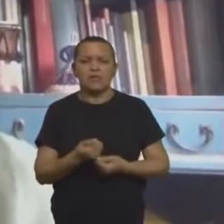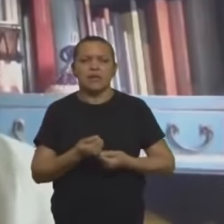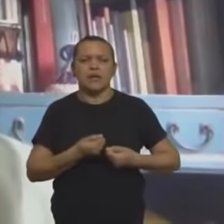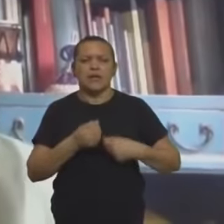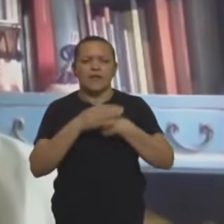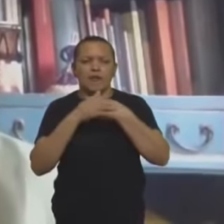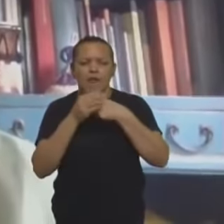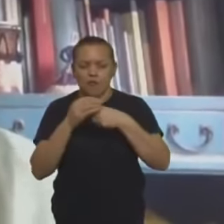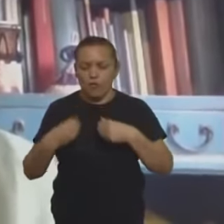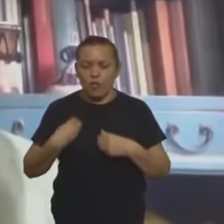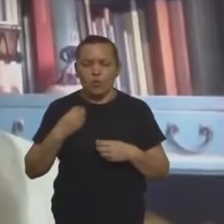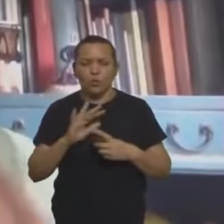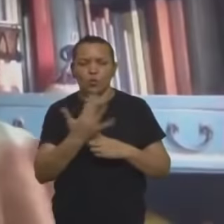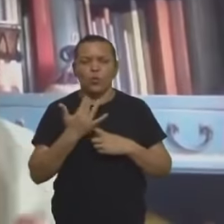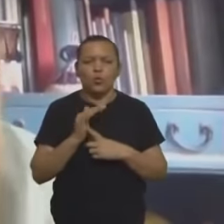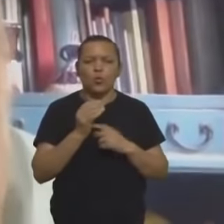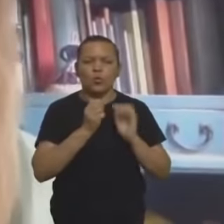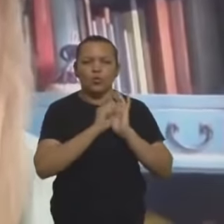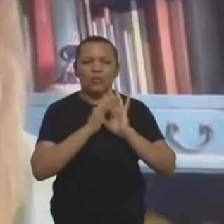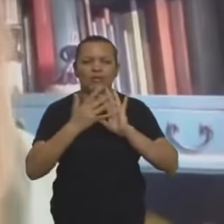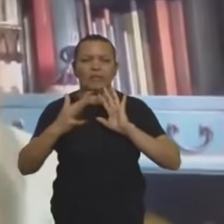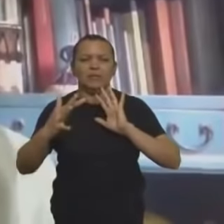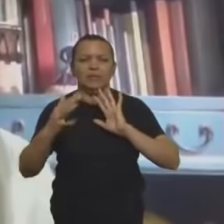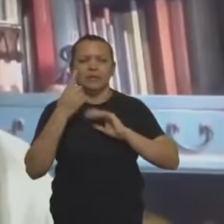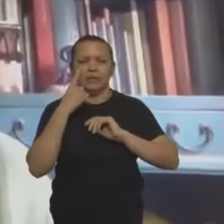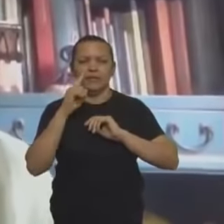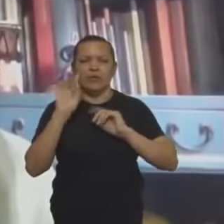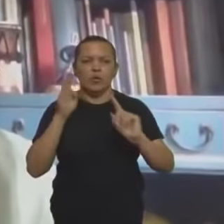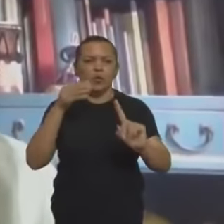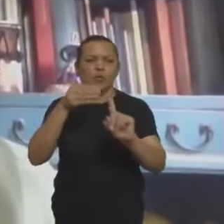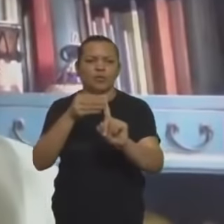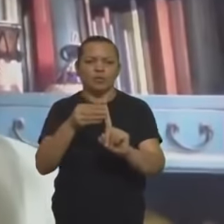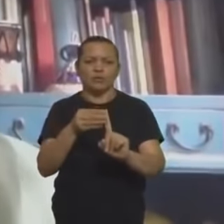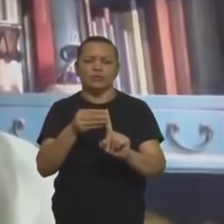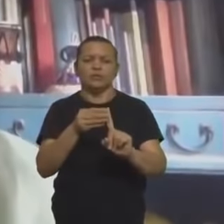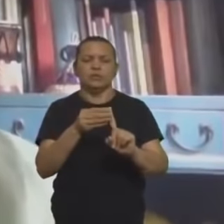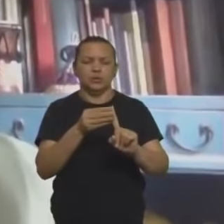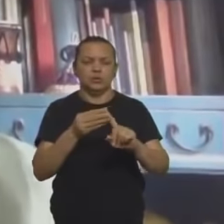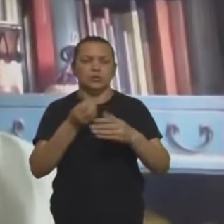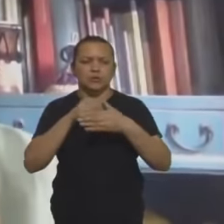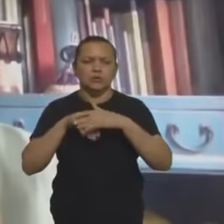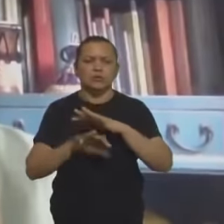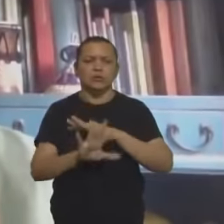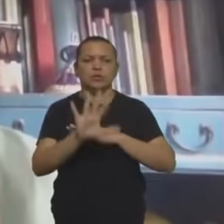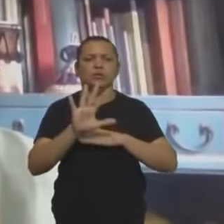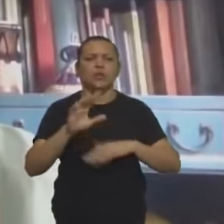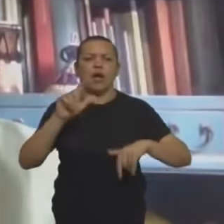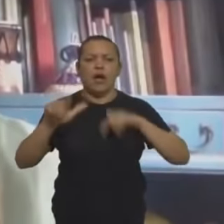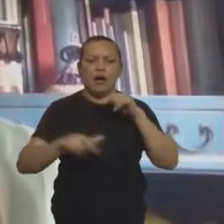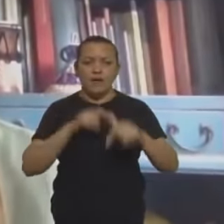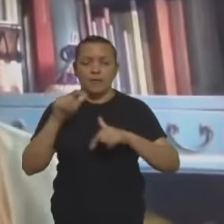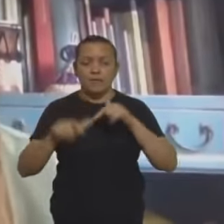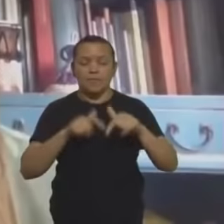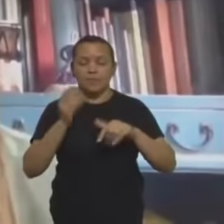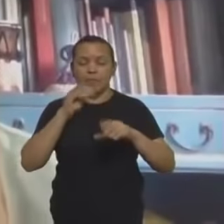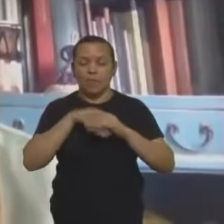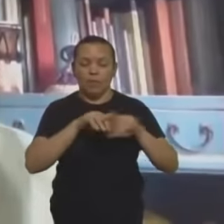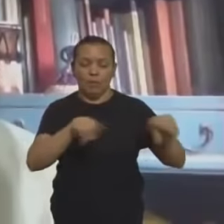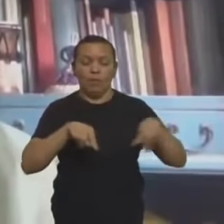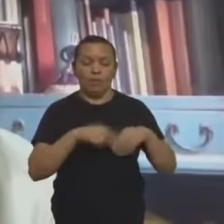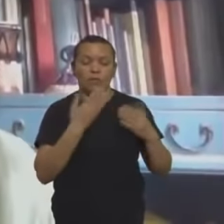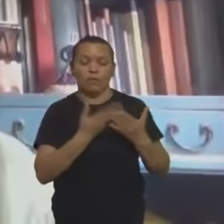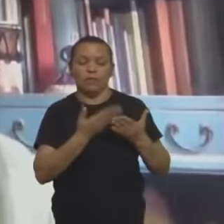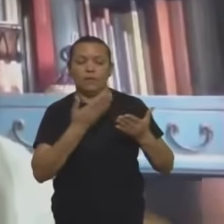de convivência. Reflete muito bem o objetivo desse currículo, que é trabalhar dentro da sala de